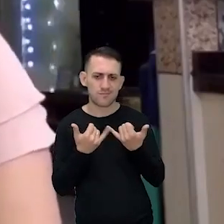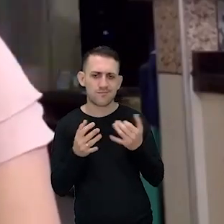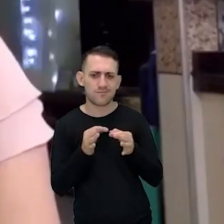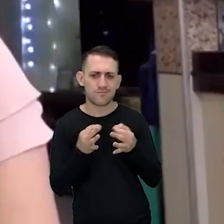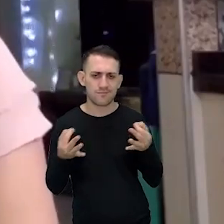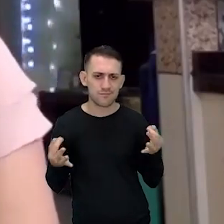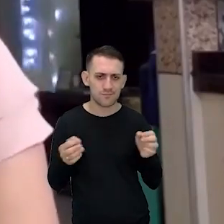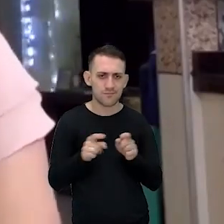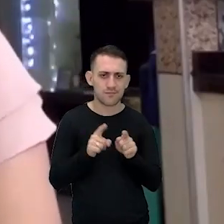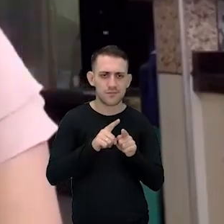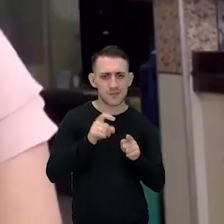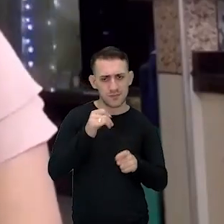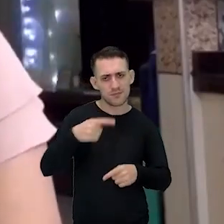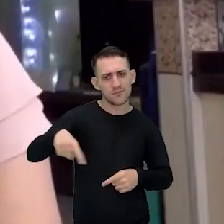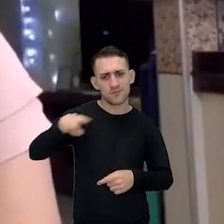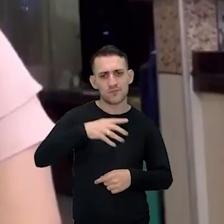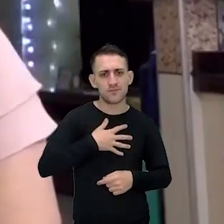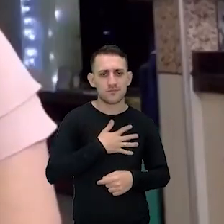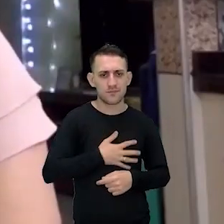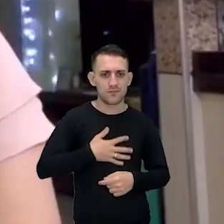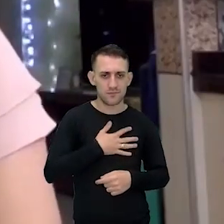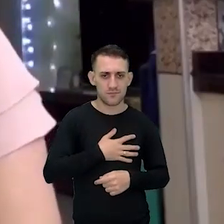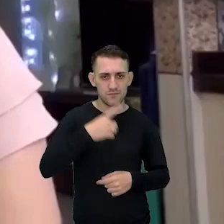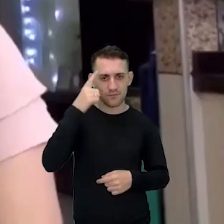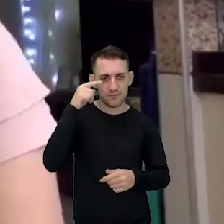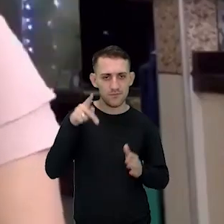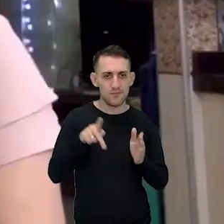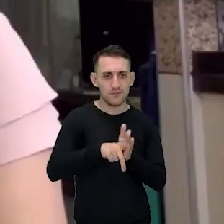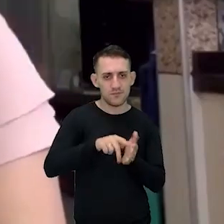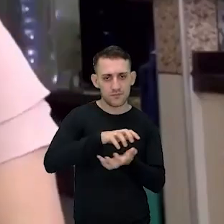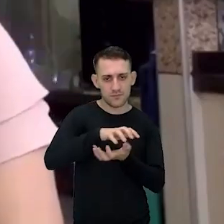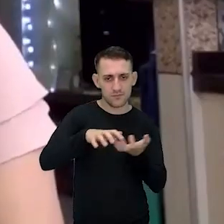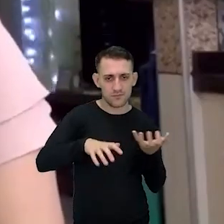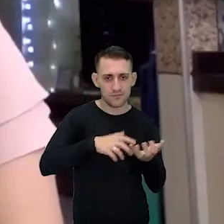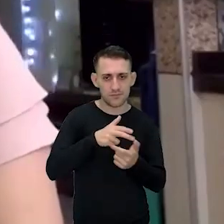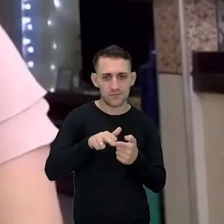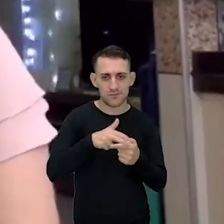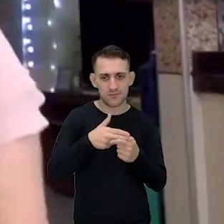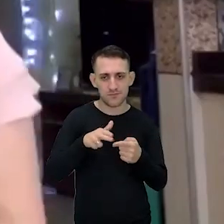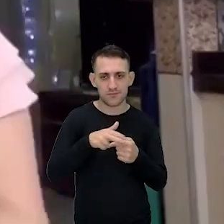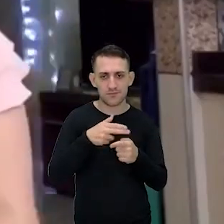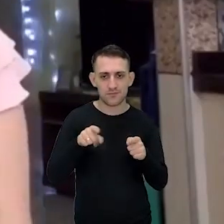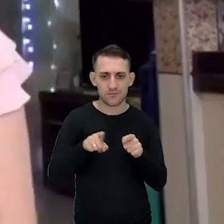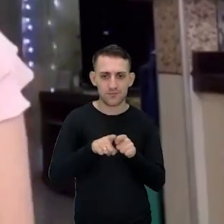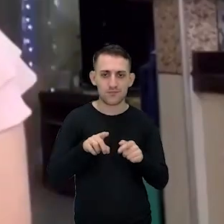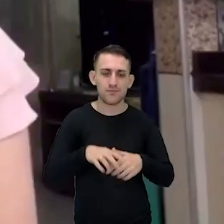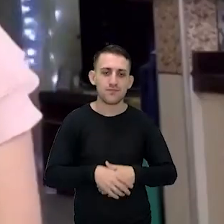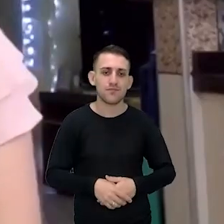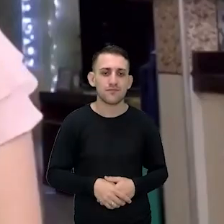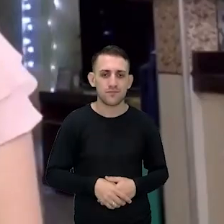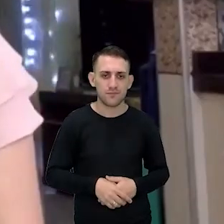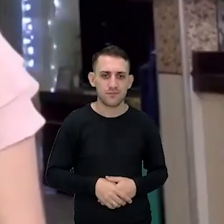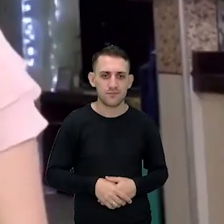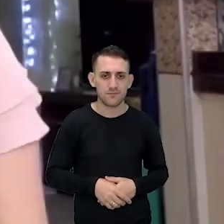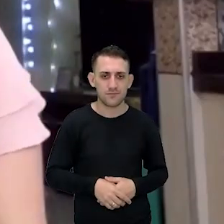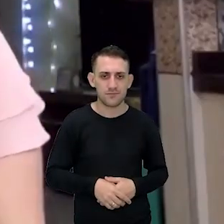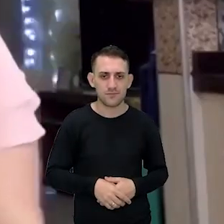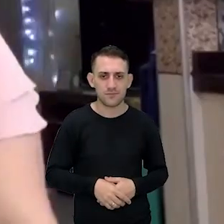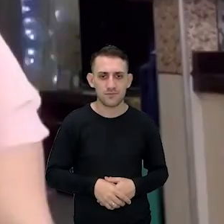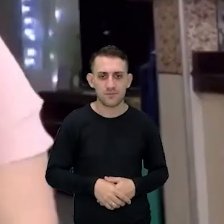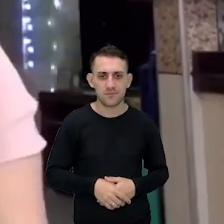simples. E se você gostou da ideia aí de brigadeiro, até mesmo gostosa, tá? Aí